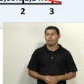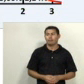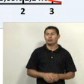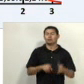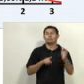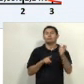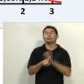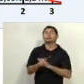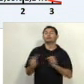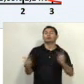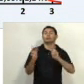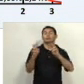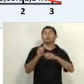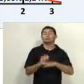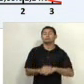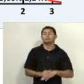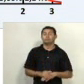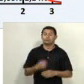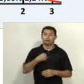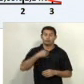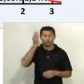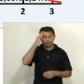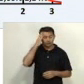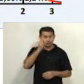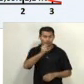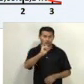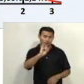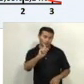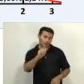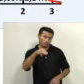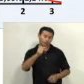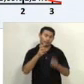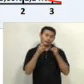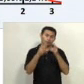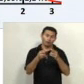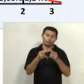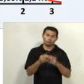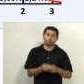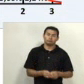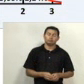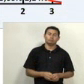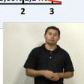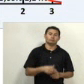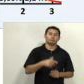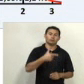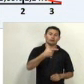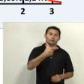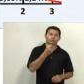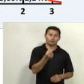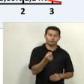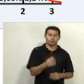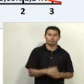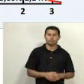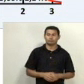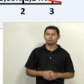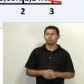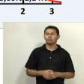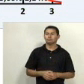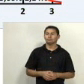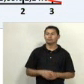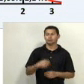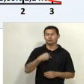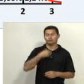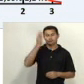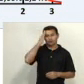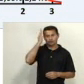ele perguntou valores de... E eu sei que o sigma é igual a 20, tá? Então eu